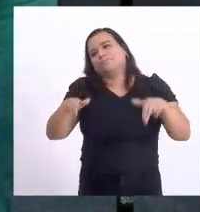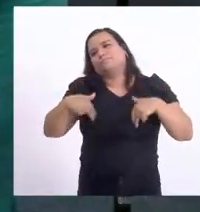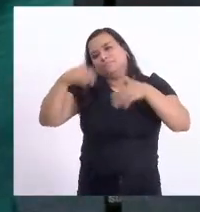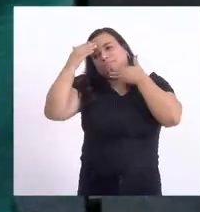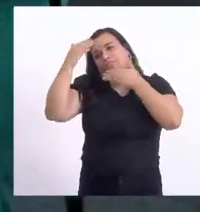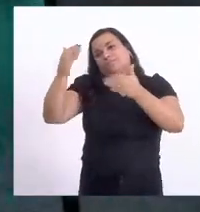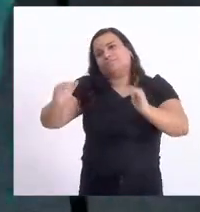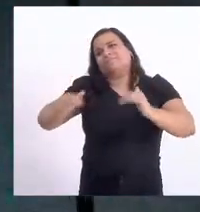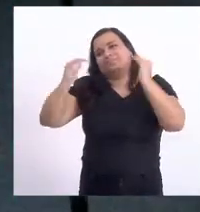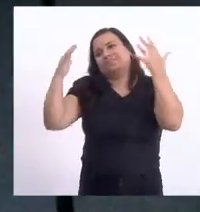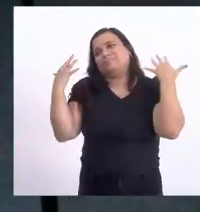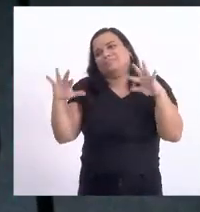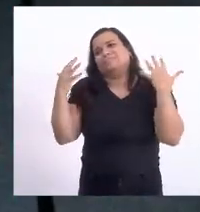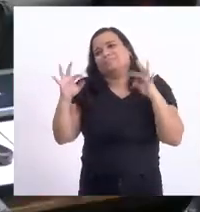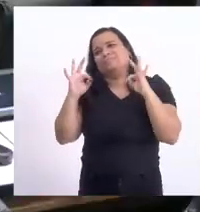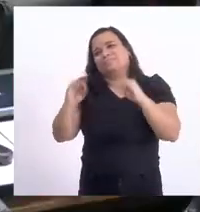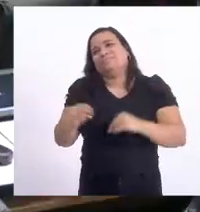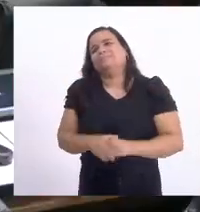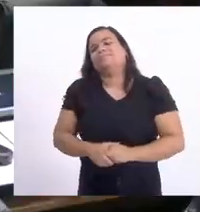Excelência, parabéns pela discussão que faz.